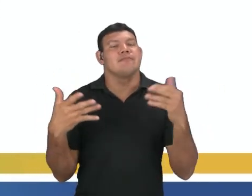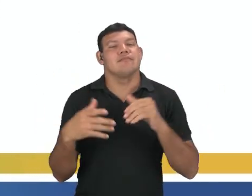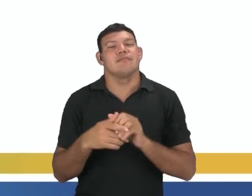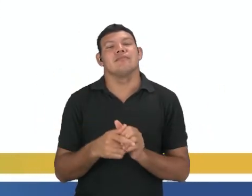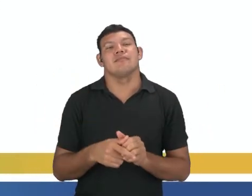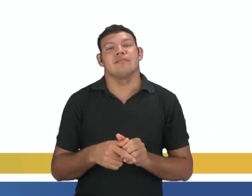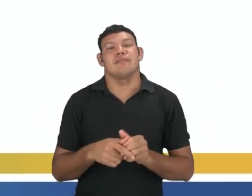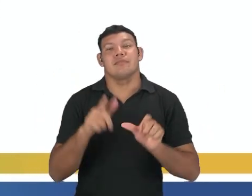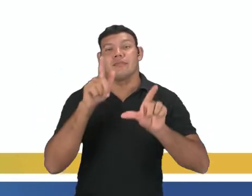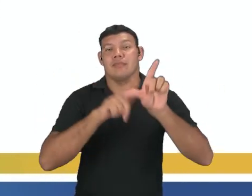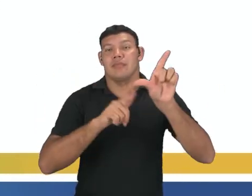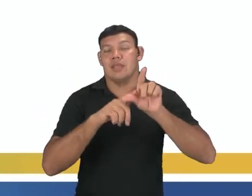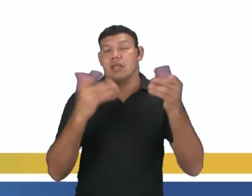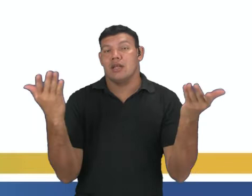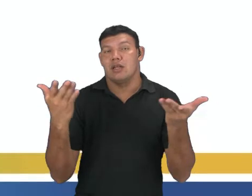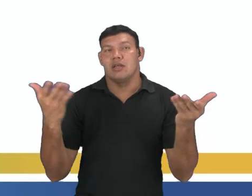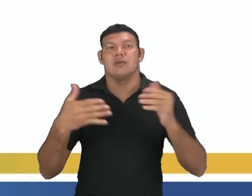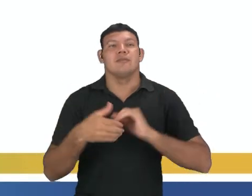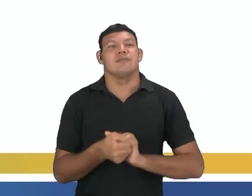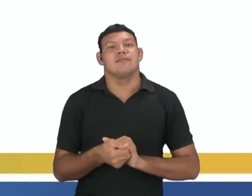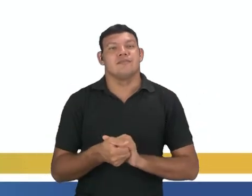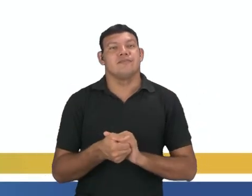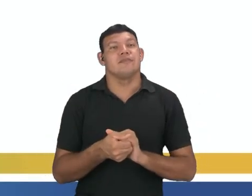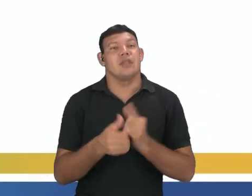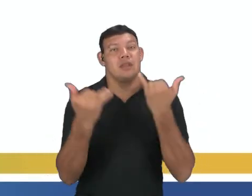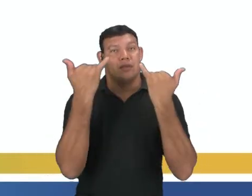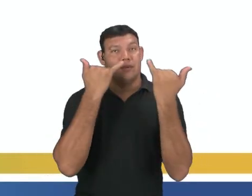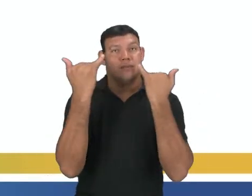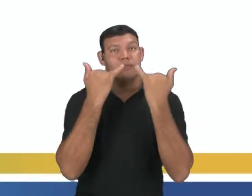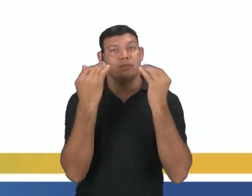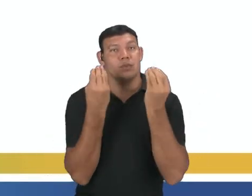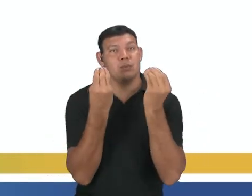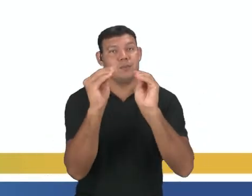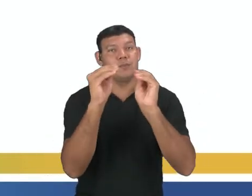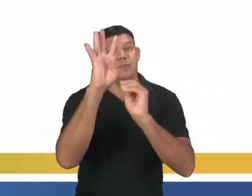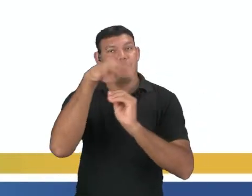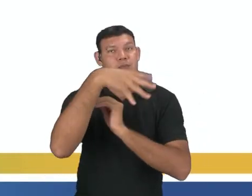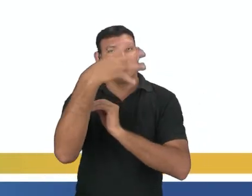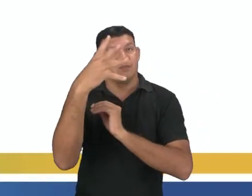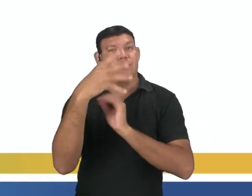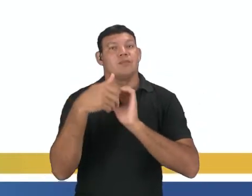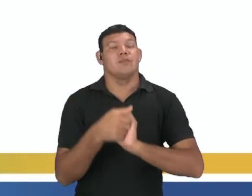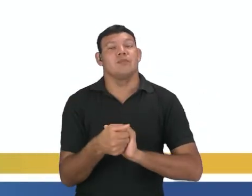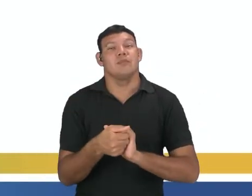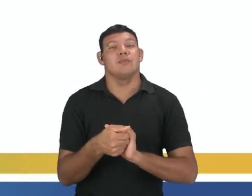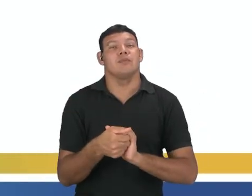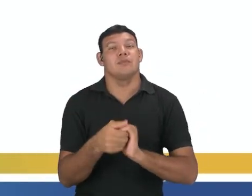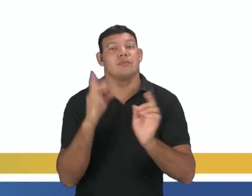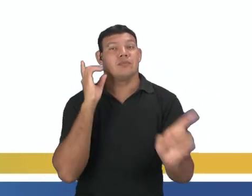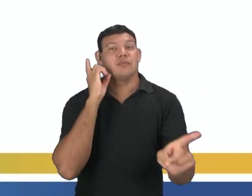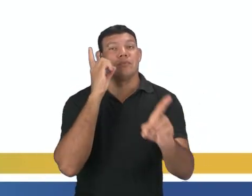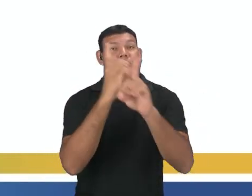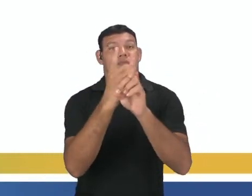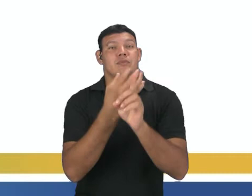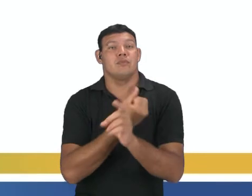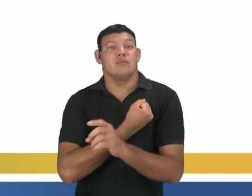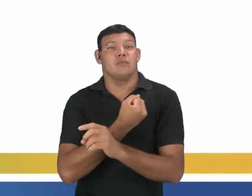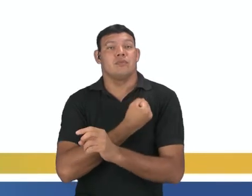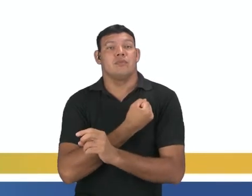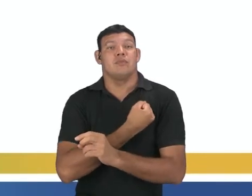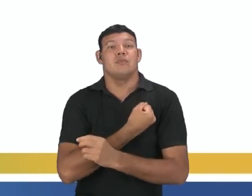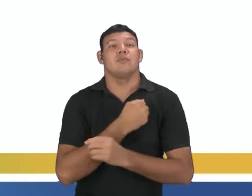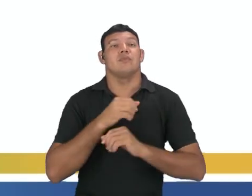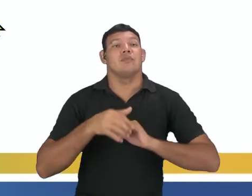as alternativas. Considerando os dados contidos na tabela, determine o número de meninas. Olha